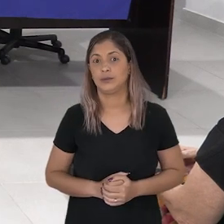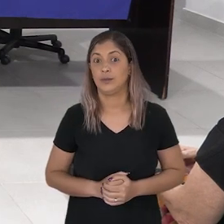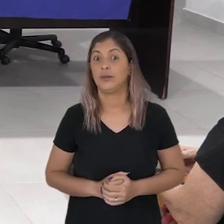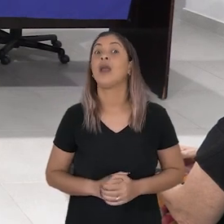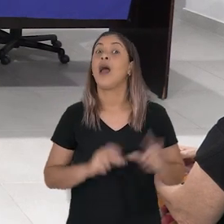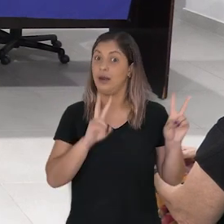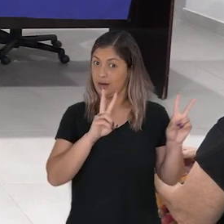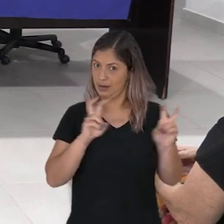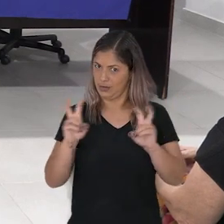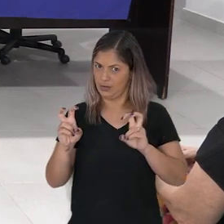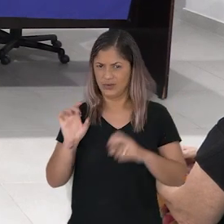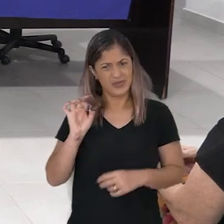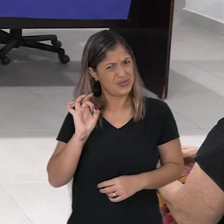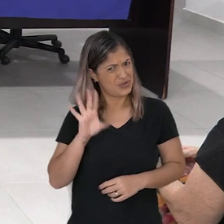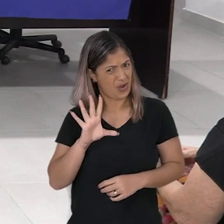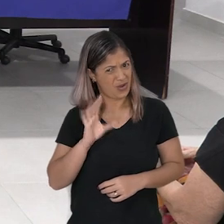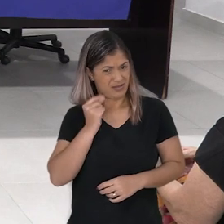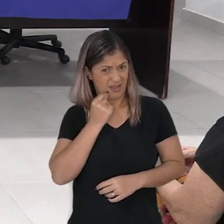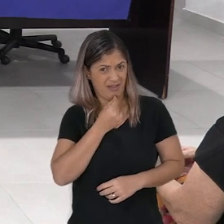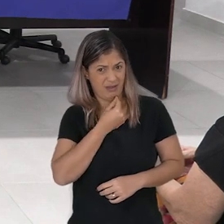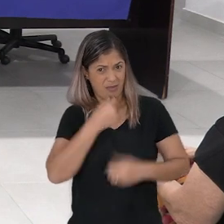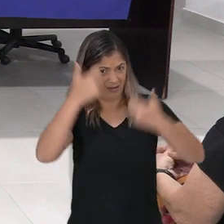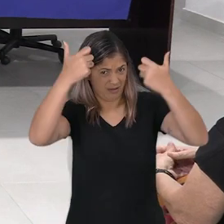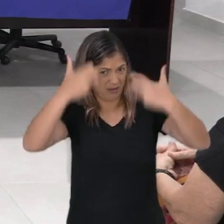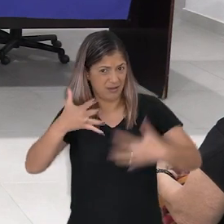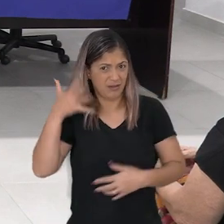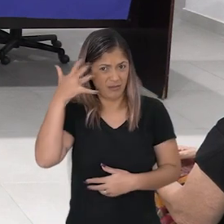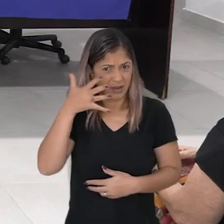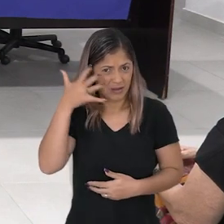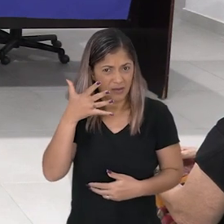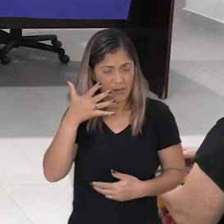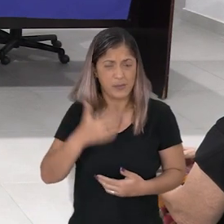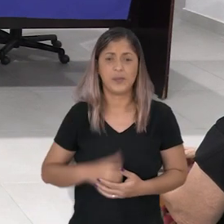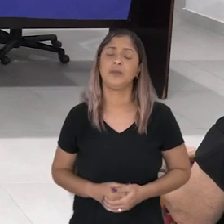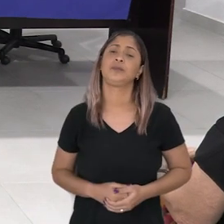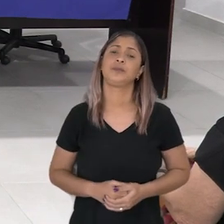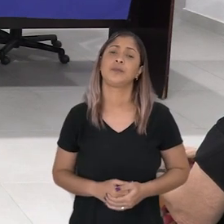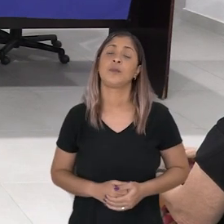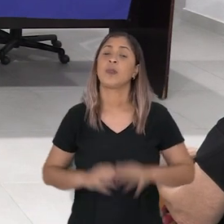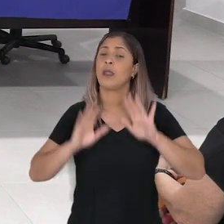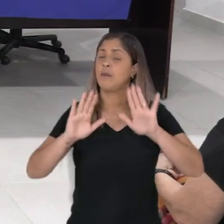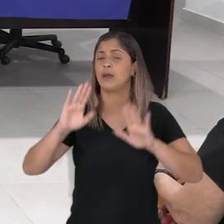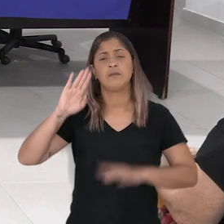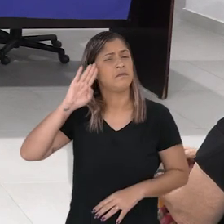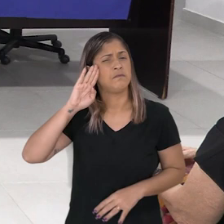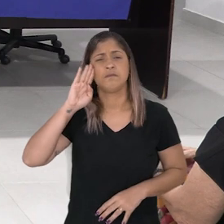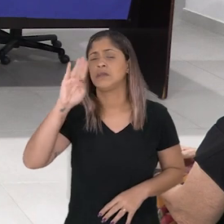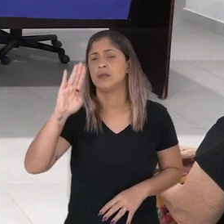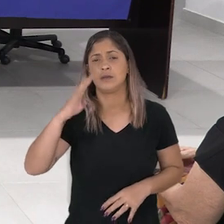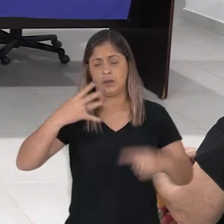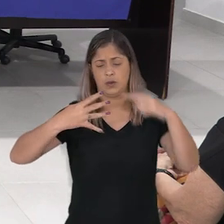nesse assunto em setembro? Então, nós fizemos principalmente